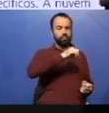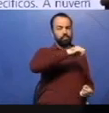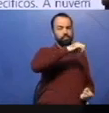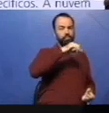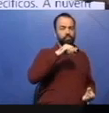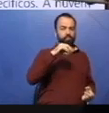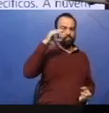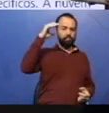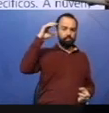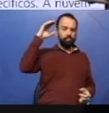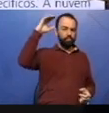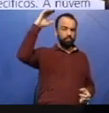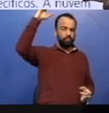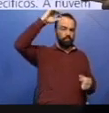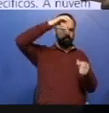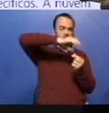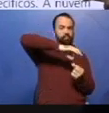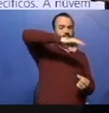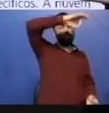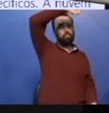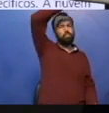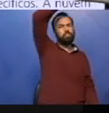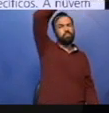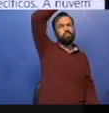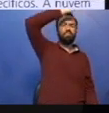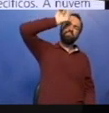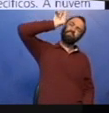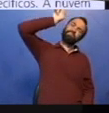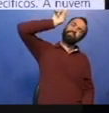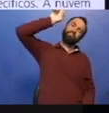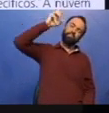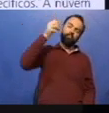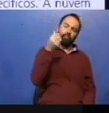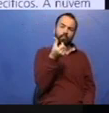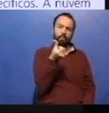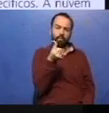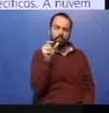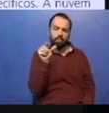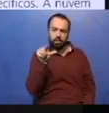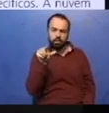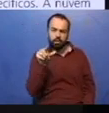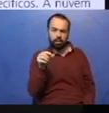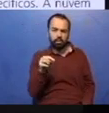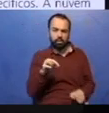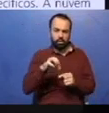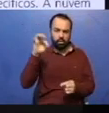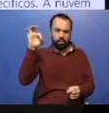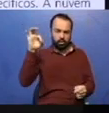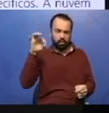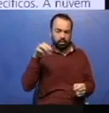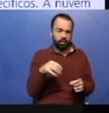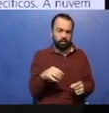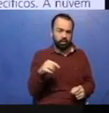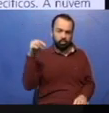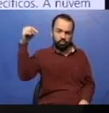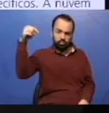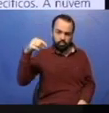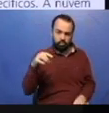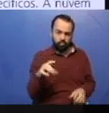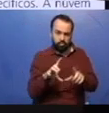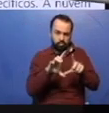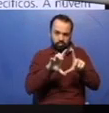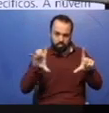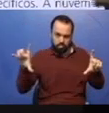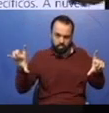encontradas, olha só, a 6.000 metros de altitude. As baixas, encontradas a